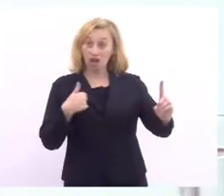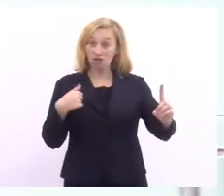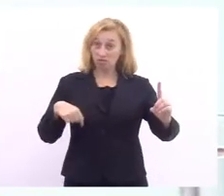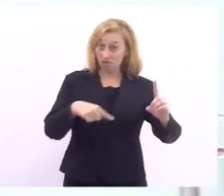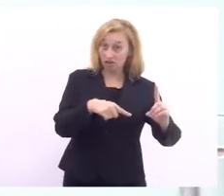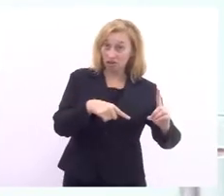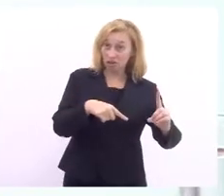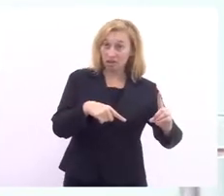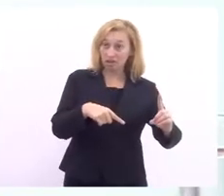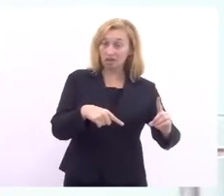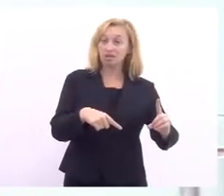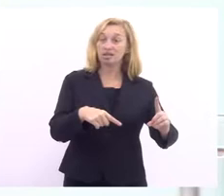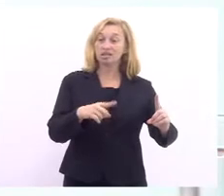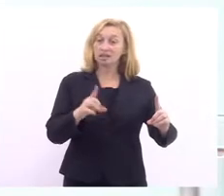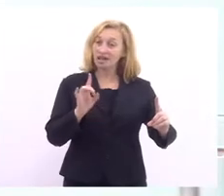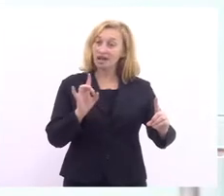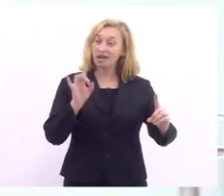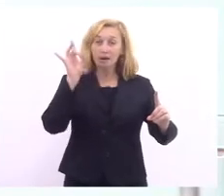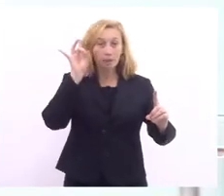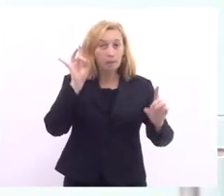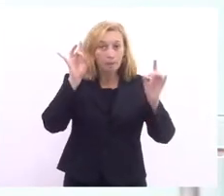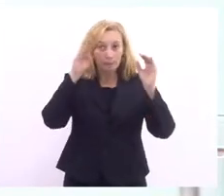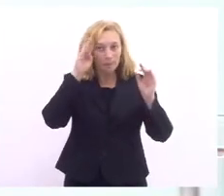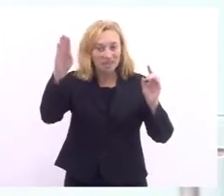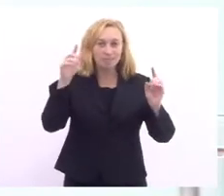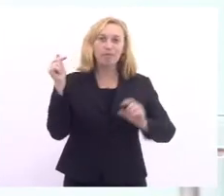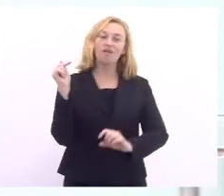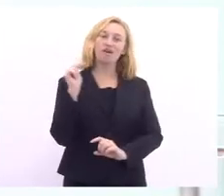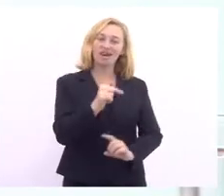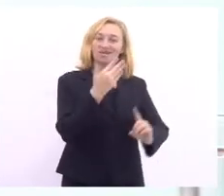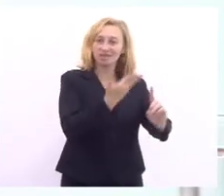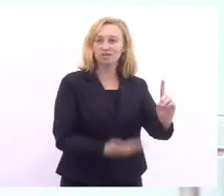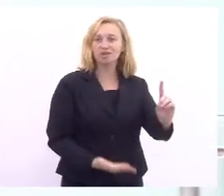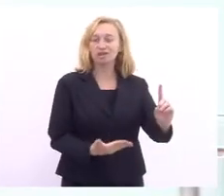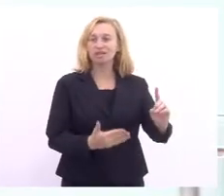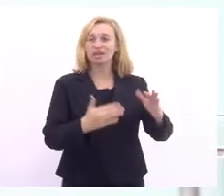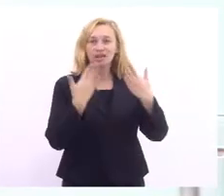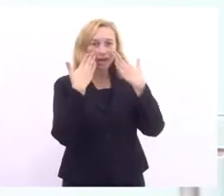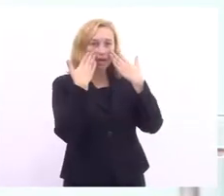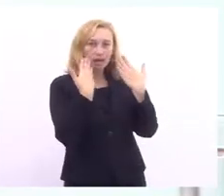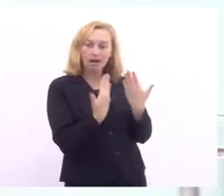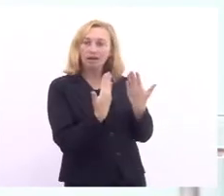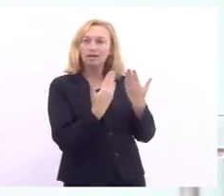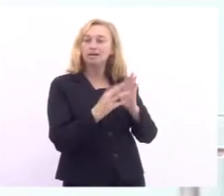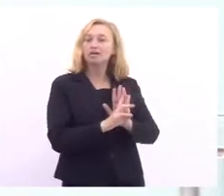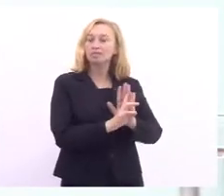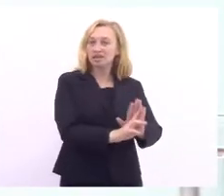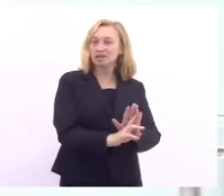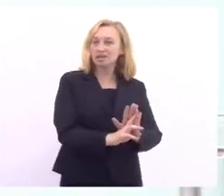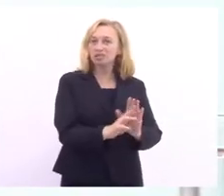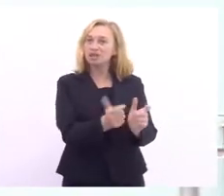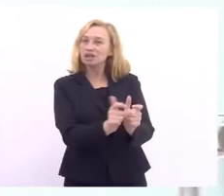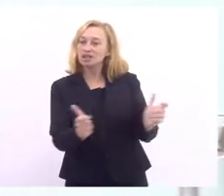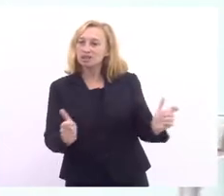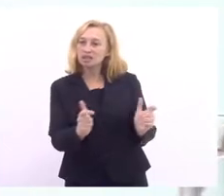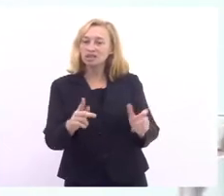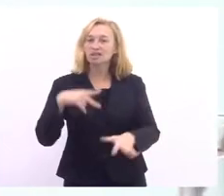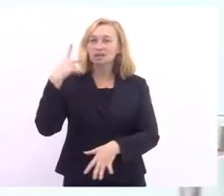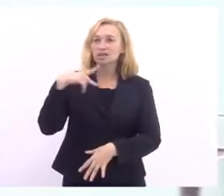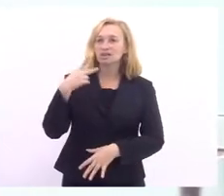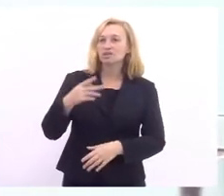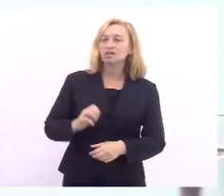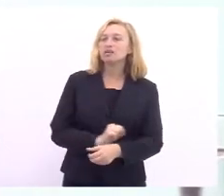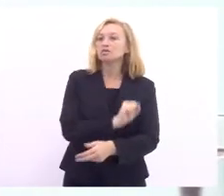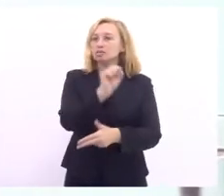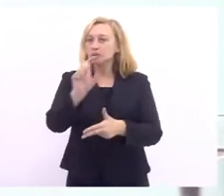de presidir esta especificamente porque ela representa o engrandecimento do Parlamento engrandecimento do